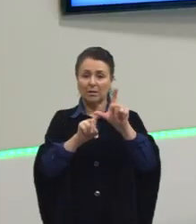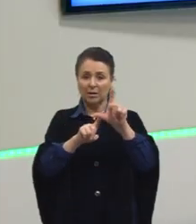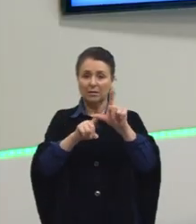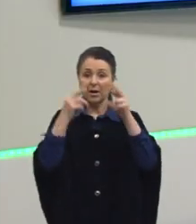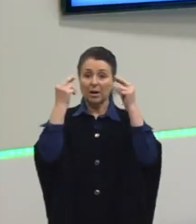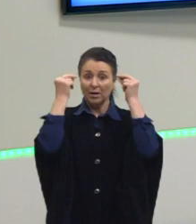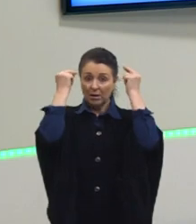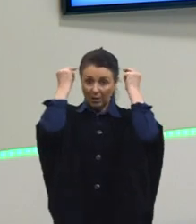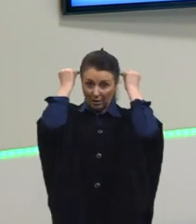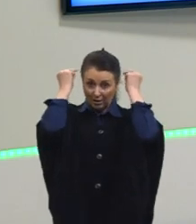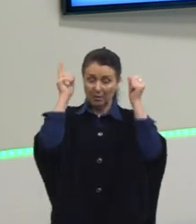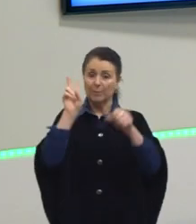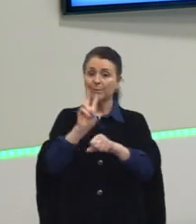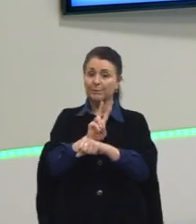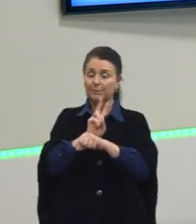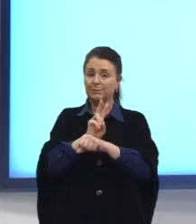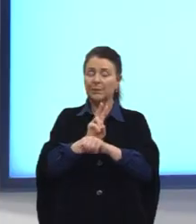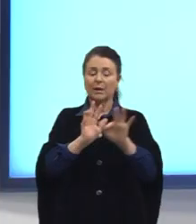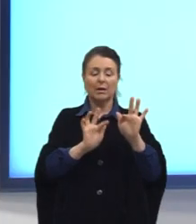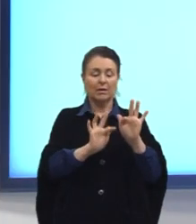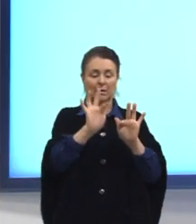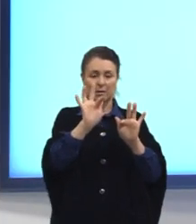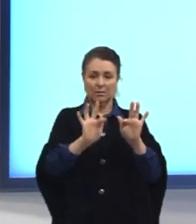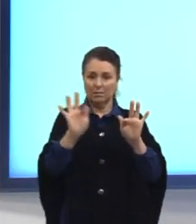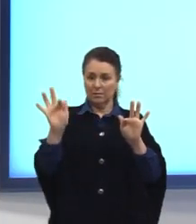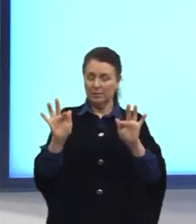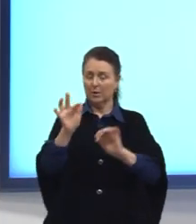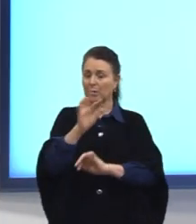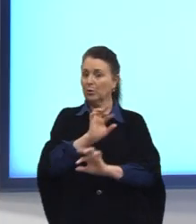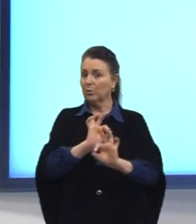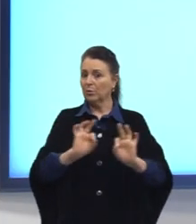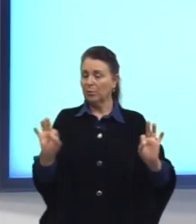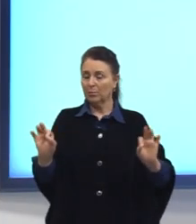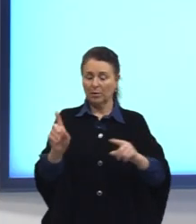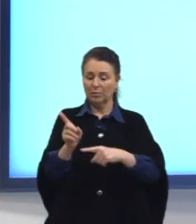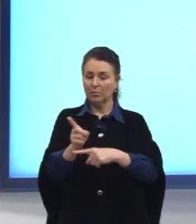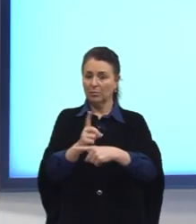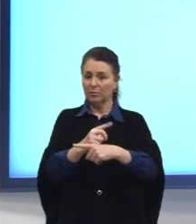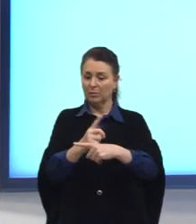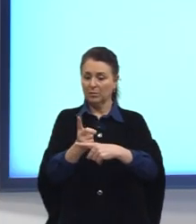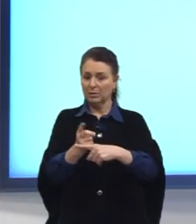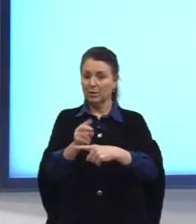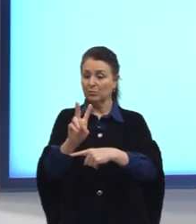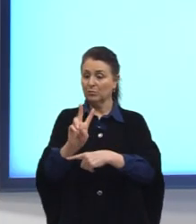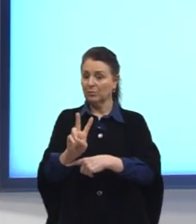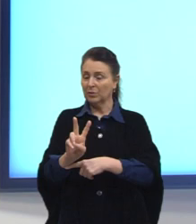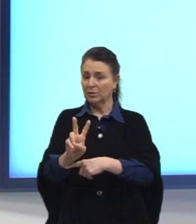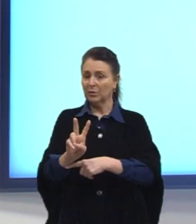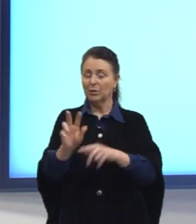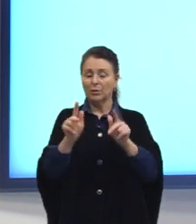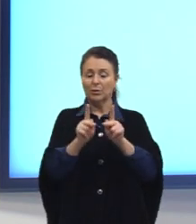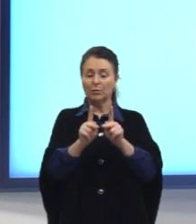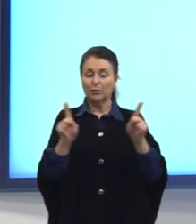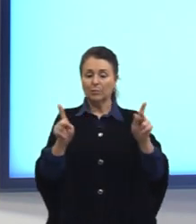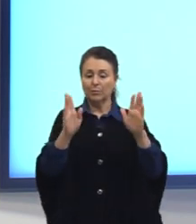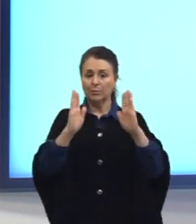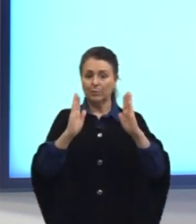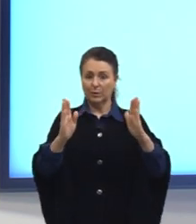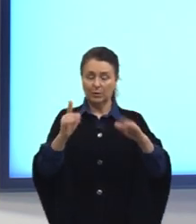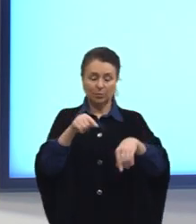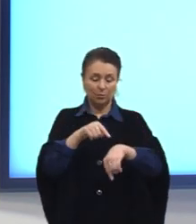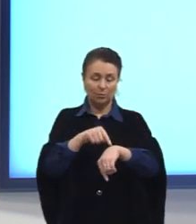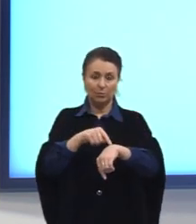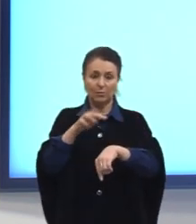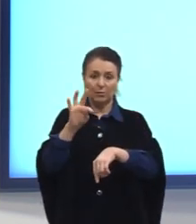certo a frequência com o f normal né velocidade a gente vai continuar usando v e o período que vai ser o nosso tempo